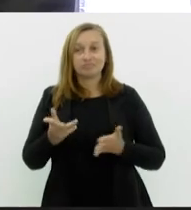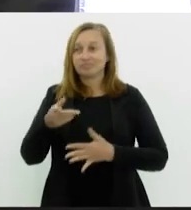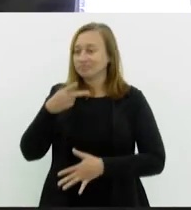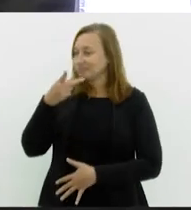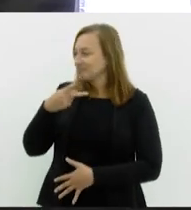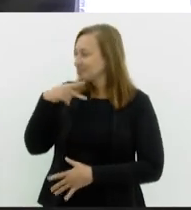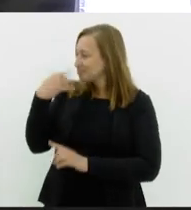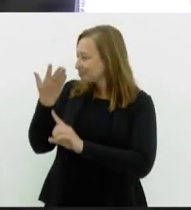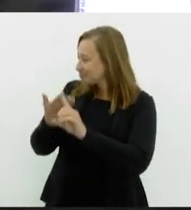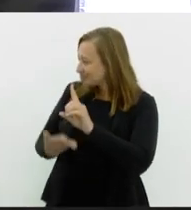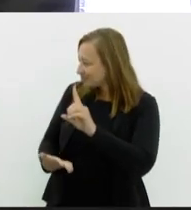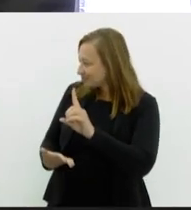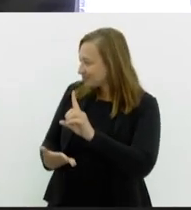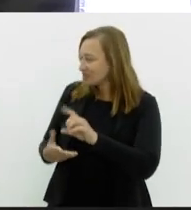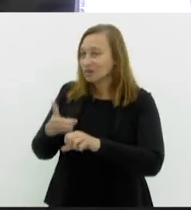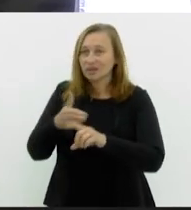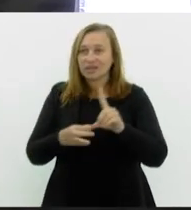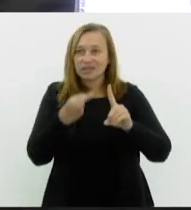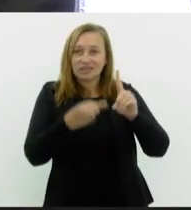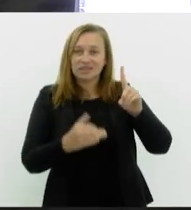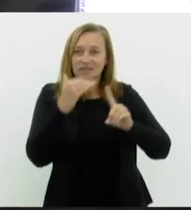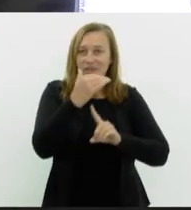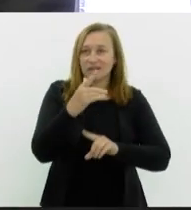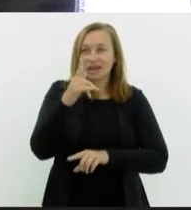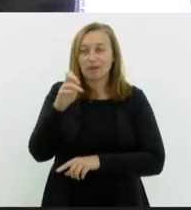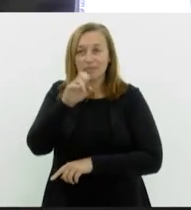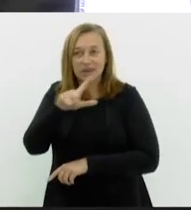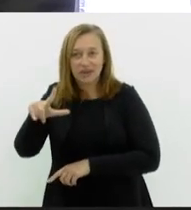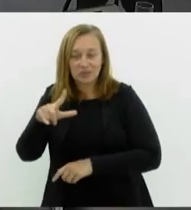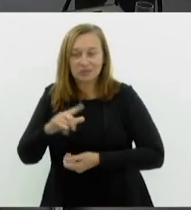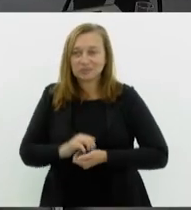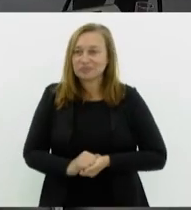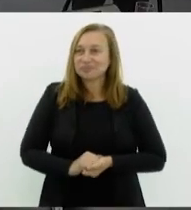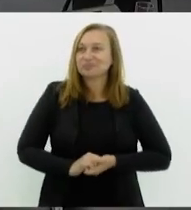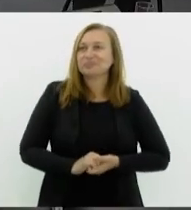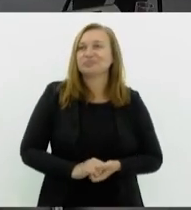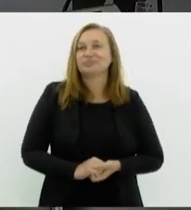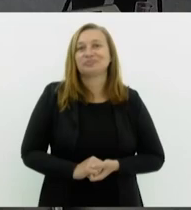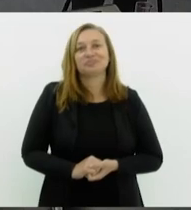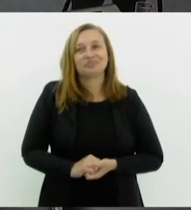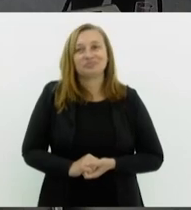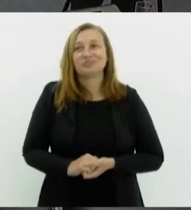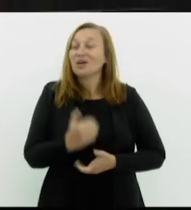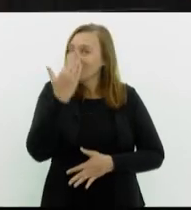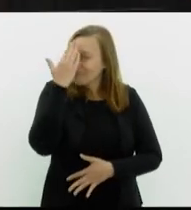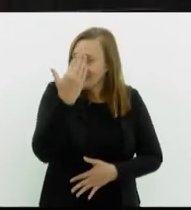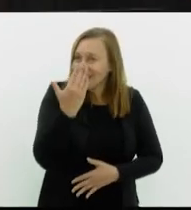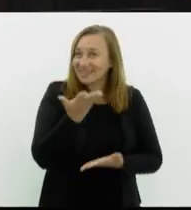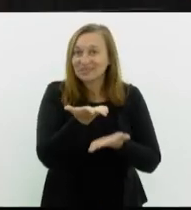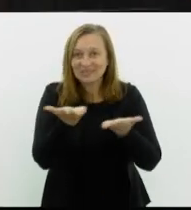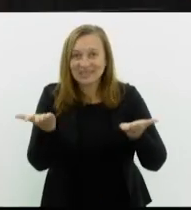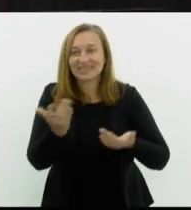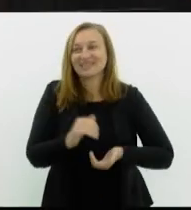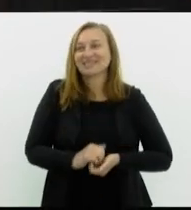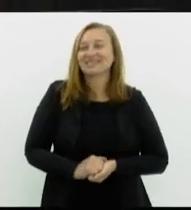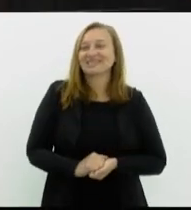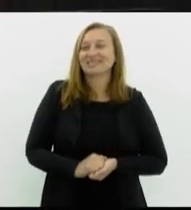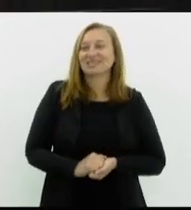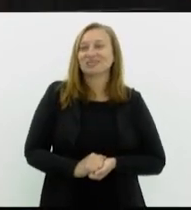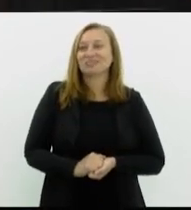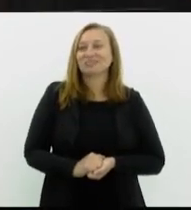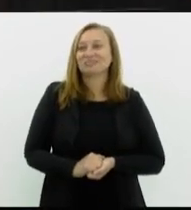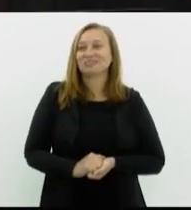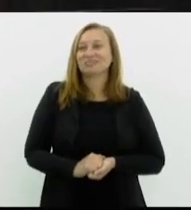o homenageado, o desembargador Gabriel de Oliveira Zéfiro. Obrigado, senhores.